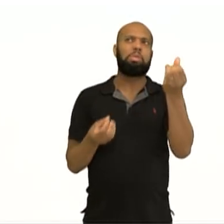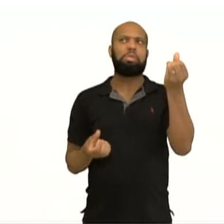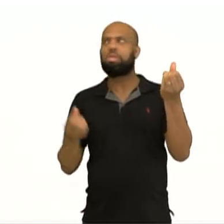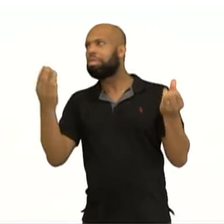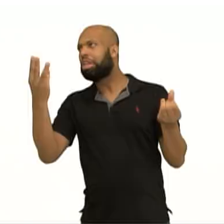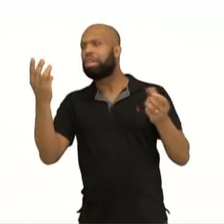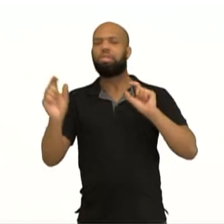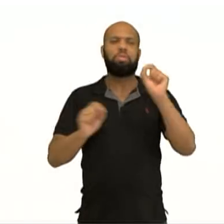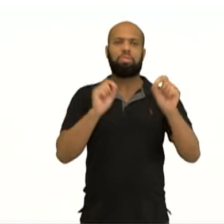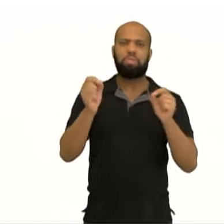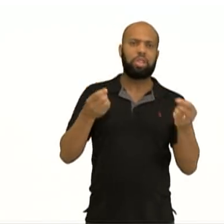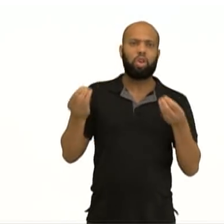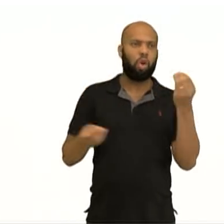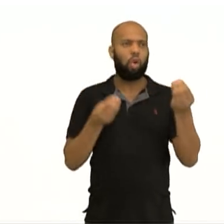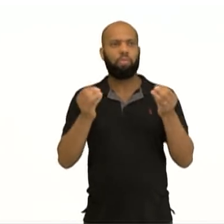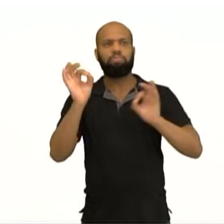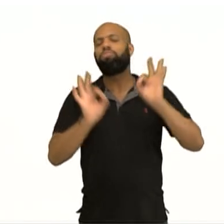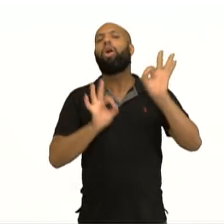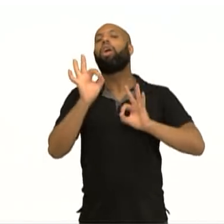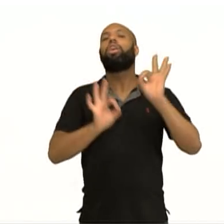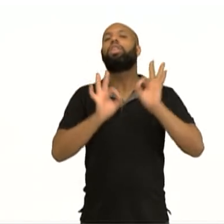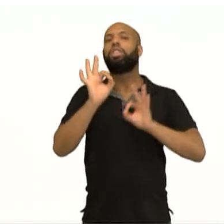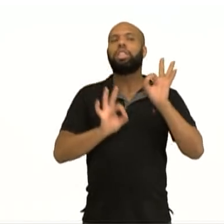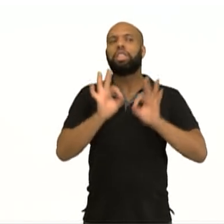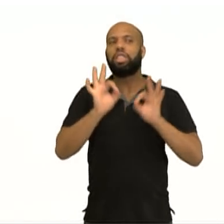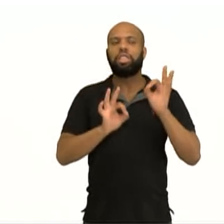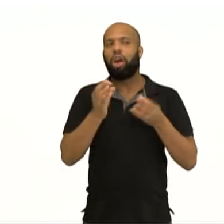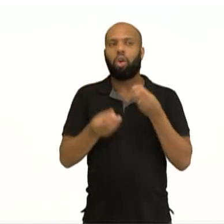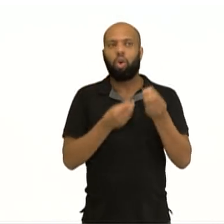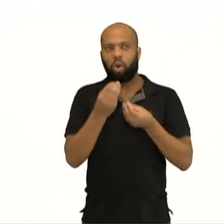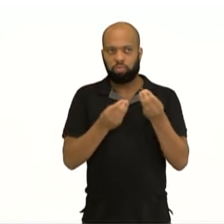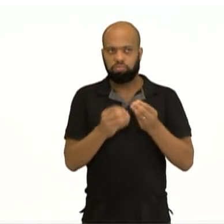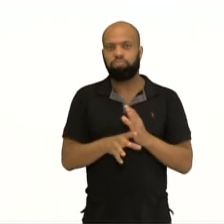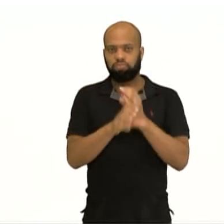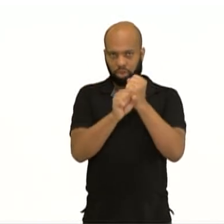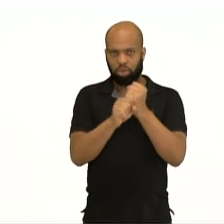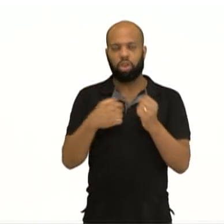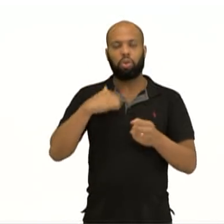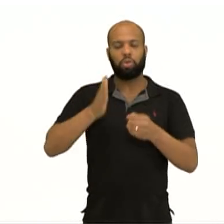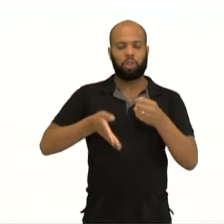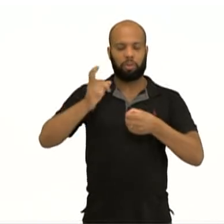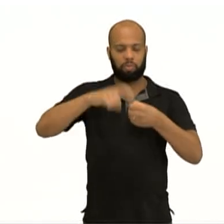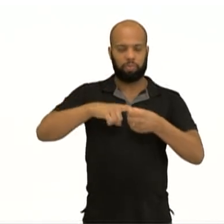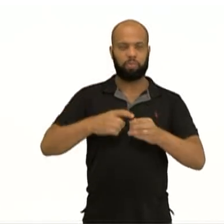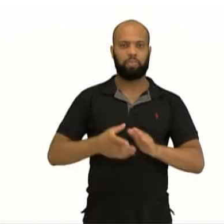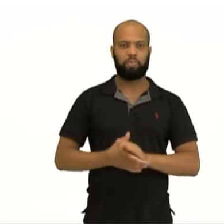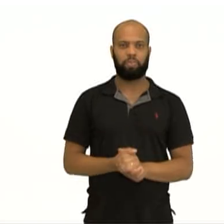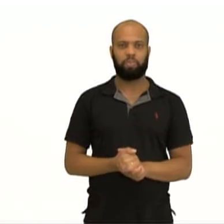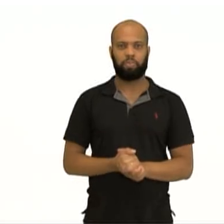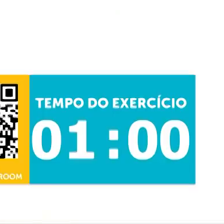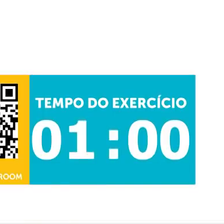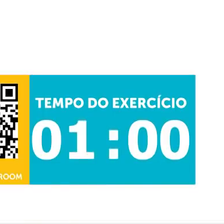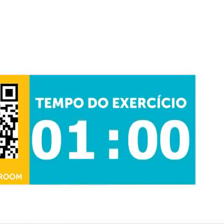cima? E esse 3 vai embaixo ou vai em cima? E como que eu calculo? Já voltamos.